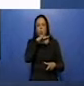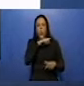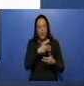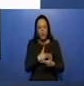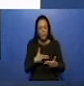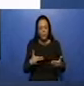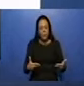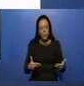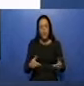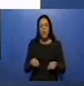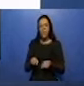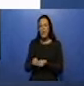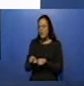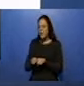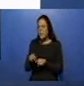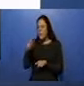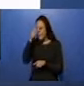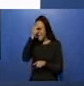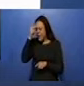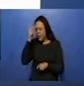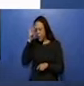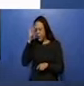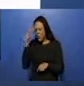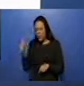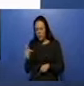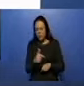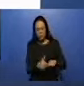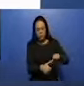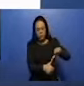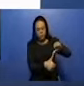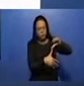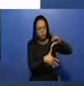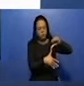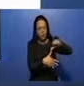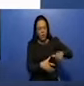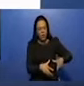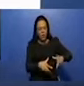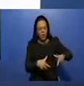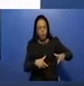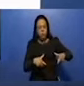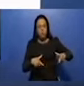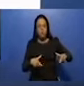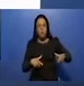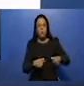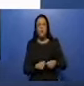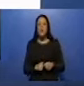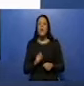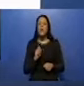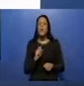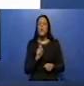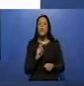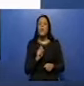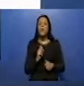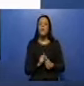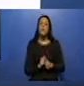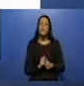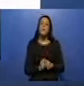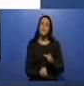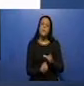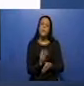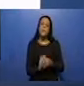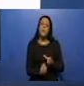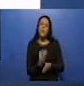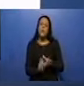pessoas no continente. Então a gente vê também aí a elevação da produção de alimentos,